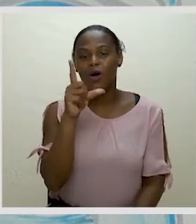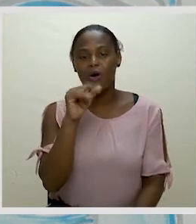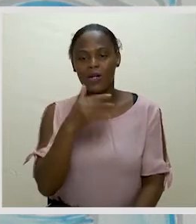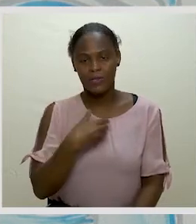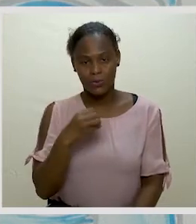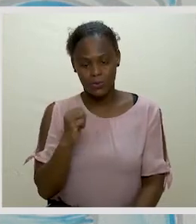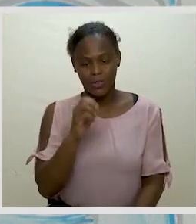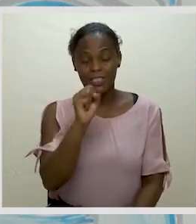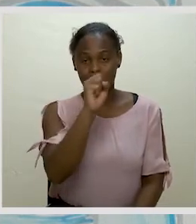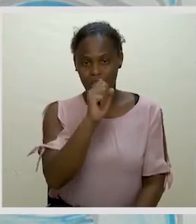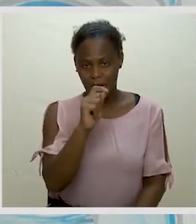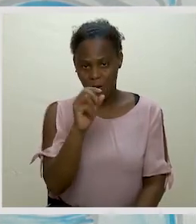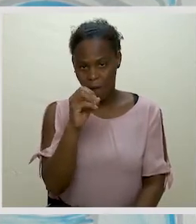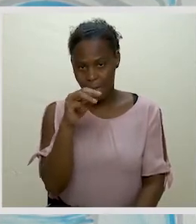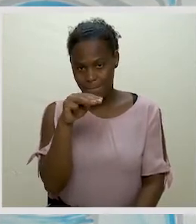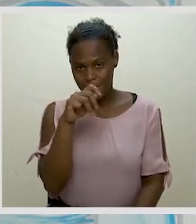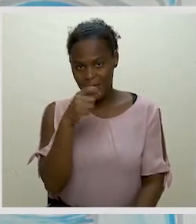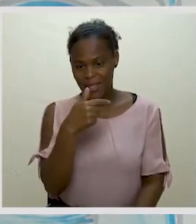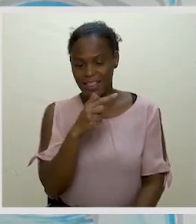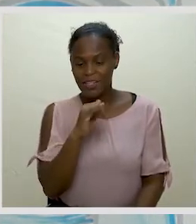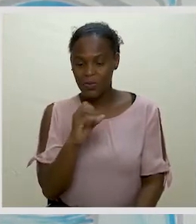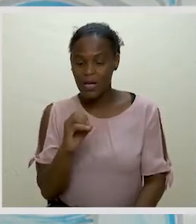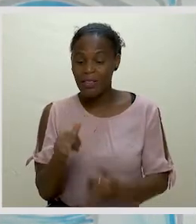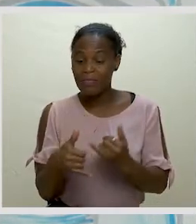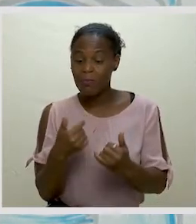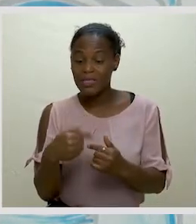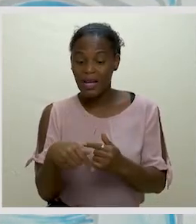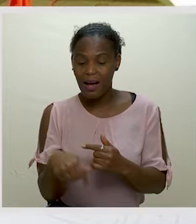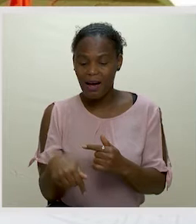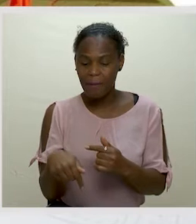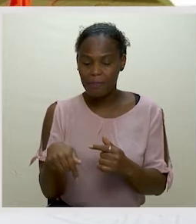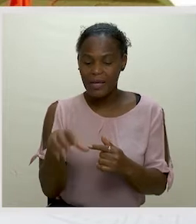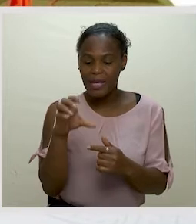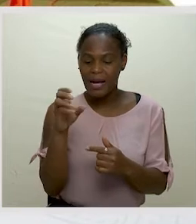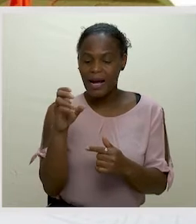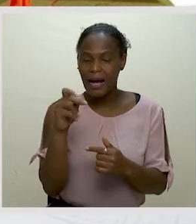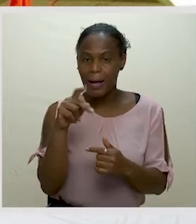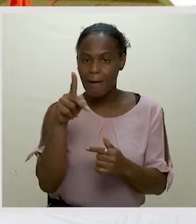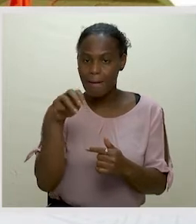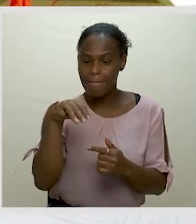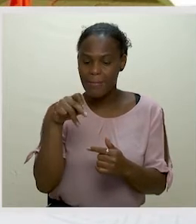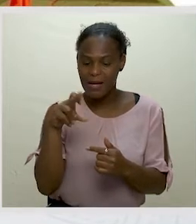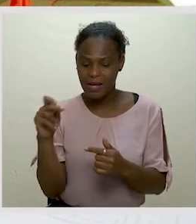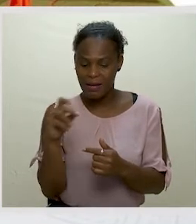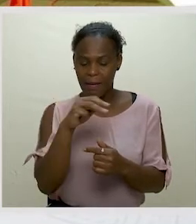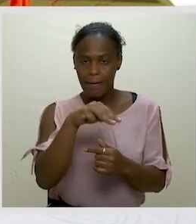Ainda temos a câmara magmática, não é assim? Temos a câmara magmática ali, que é onde está